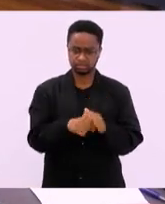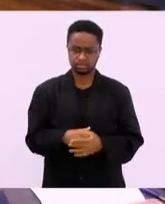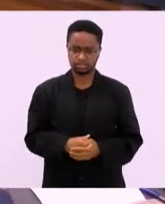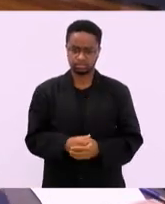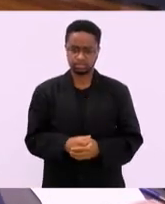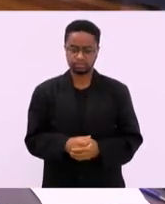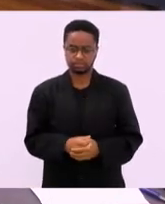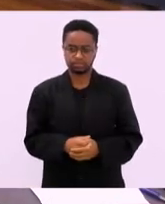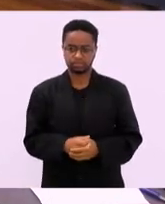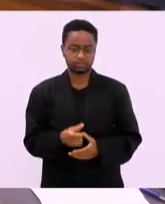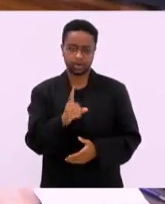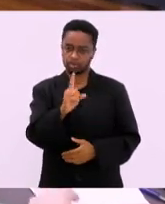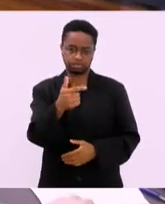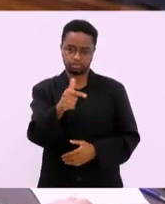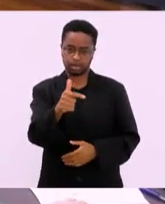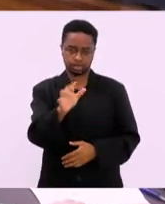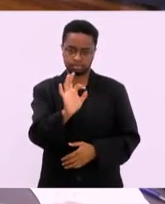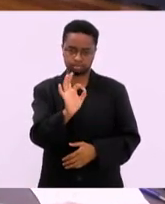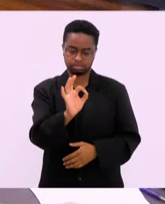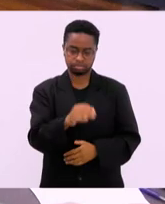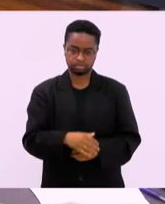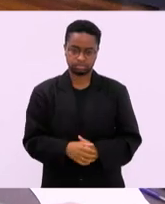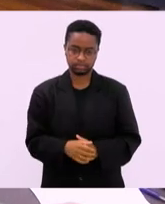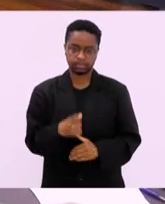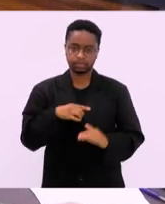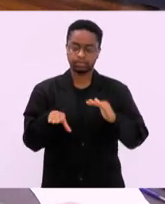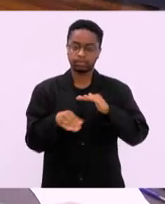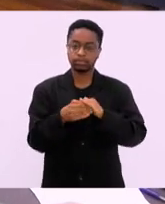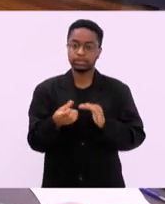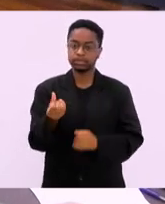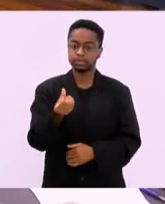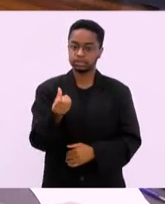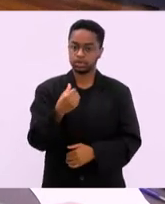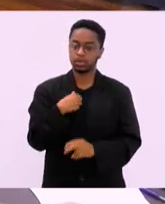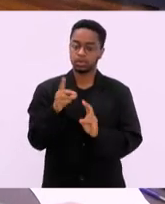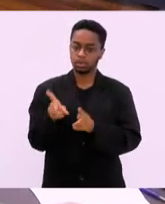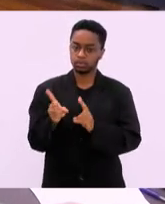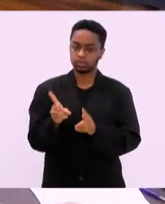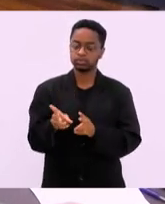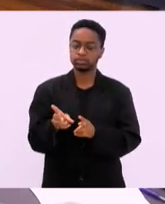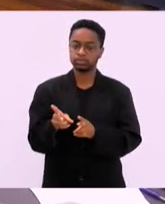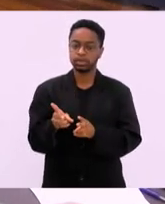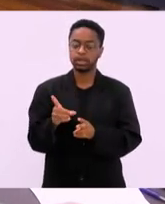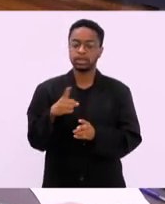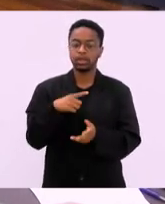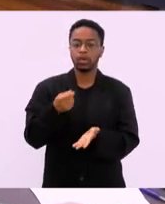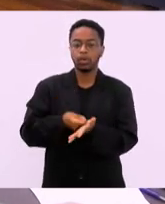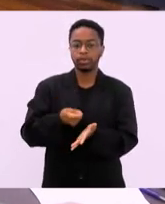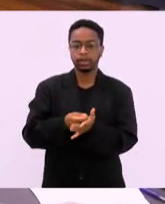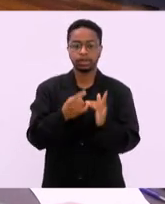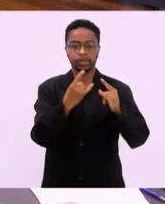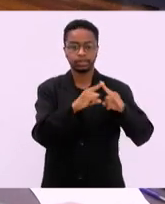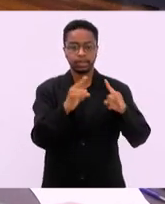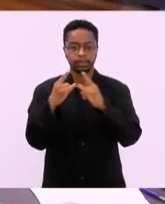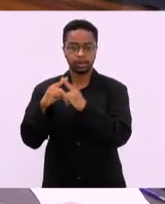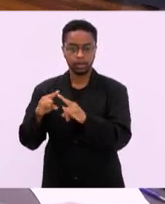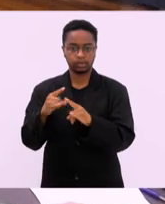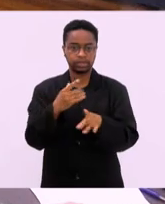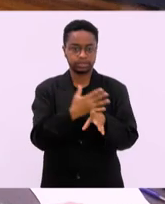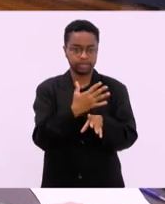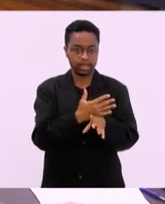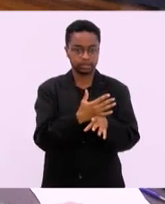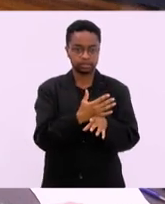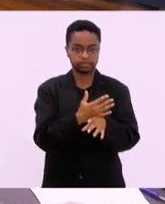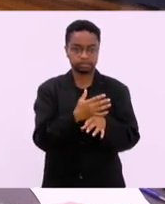Porque, não tem. Está na a emenda 6, eu mantenho. Fica instituída a obrigatoriedade dos terminais intermunicipais